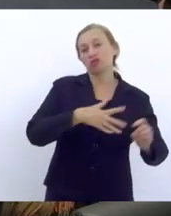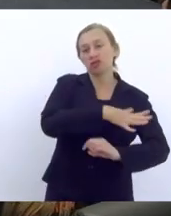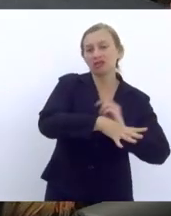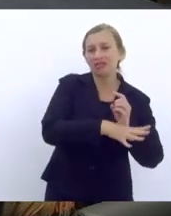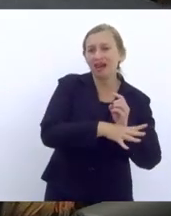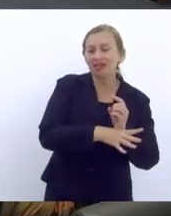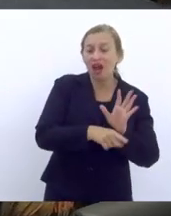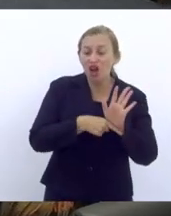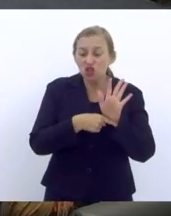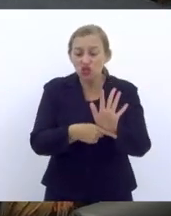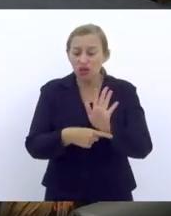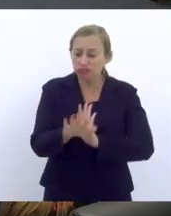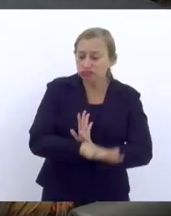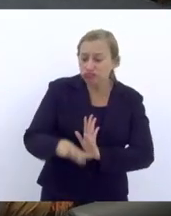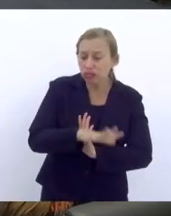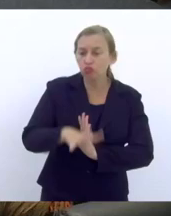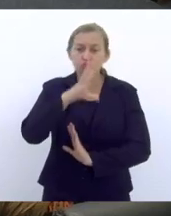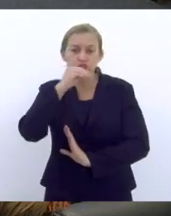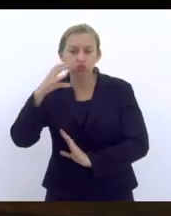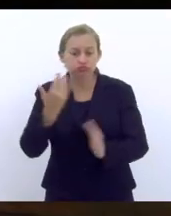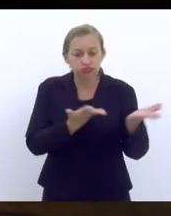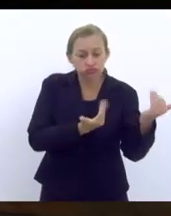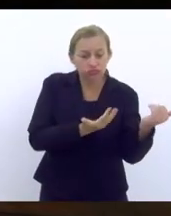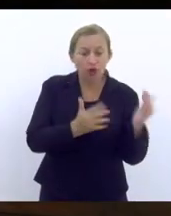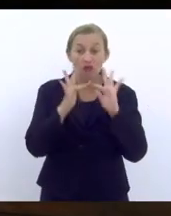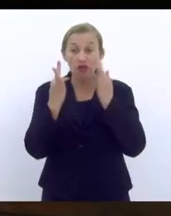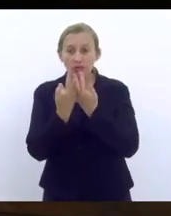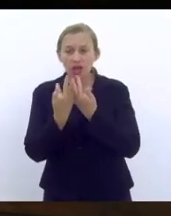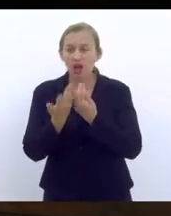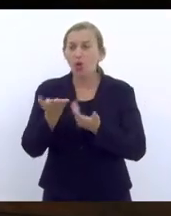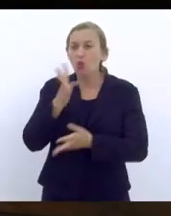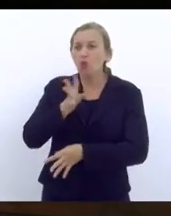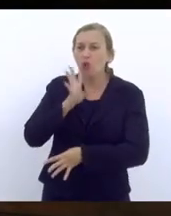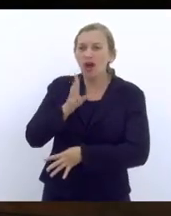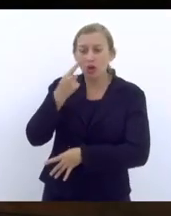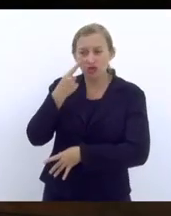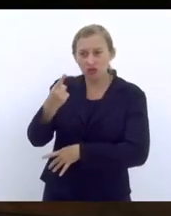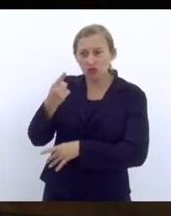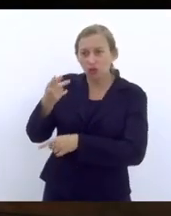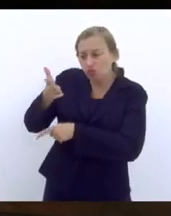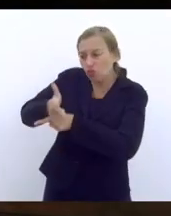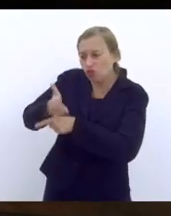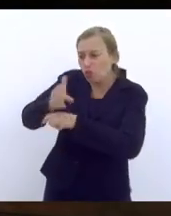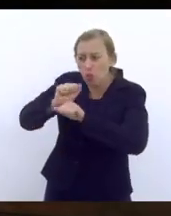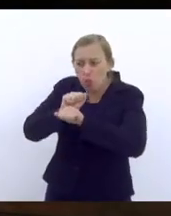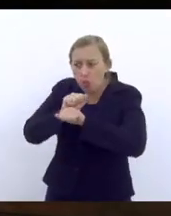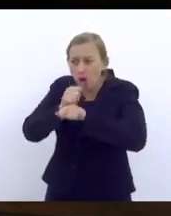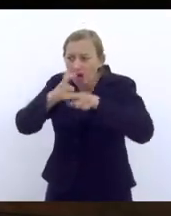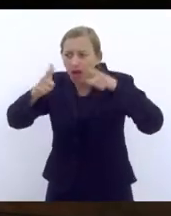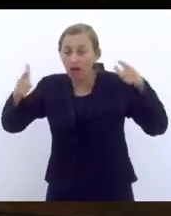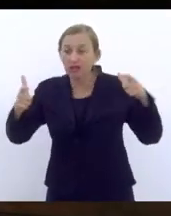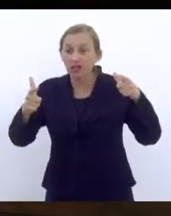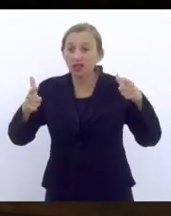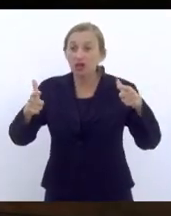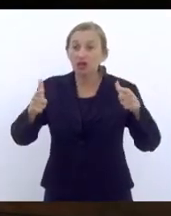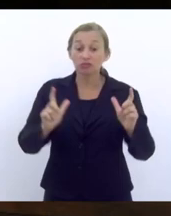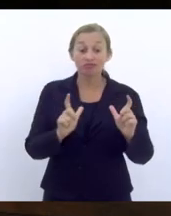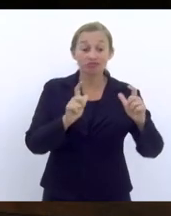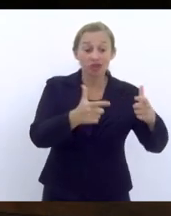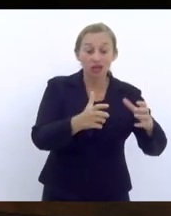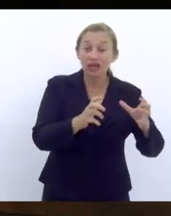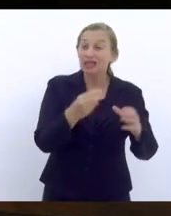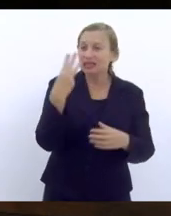adolescentes, famílias. E o bacana é que, como vocês viram no vídeo, é amplo, mas são três áreas principais,